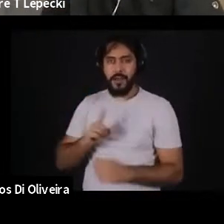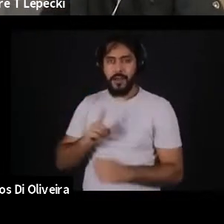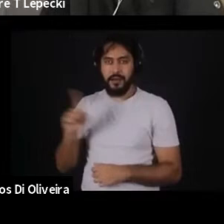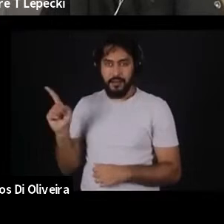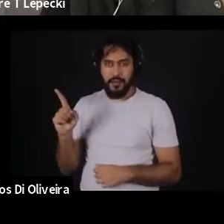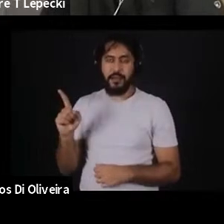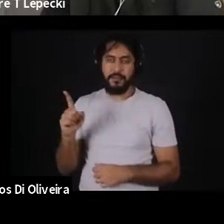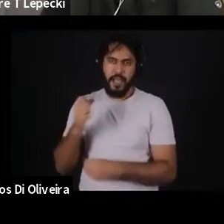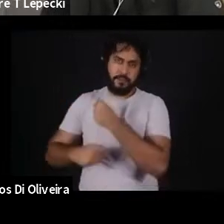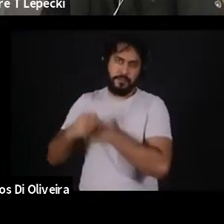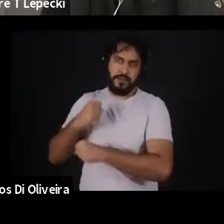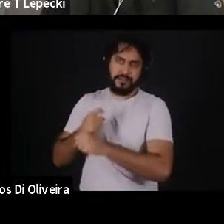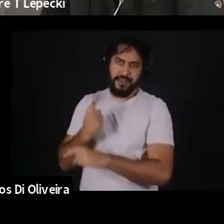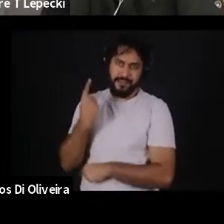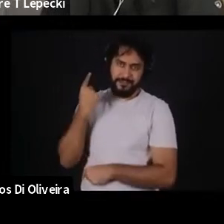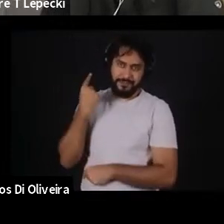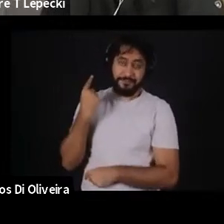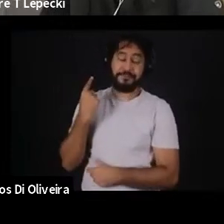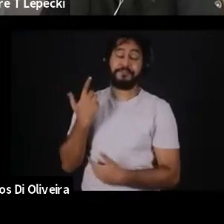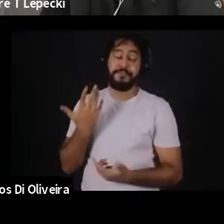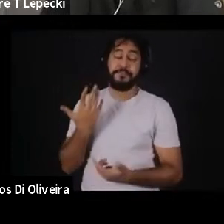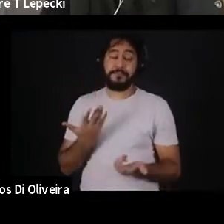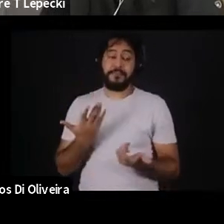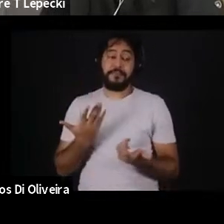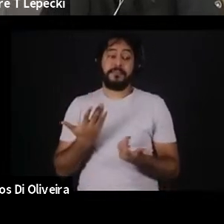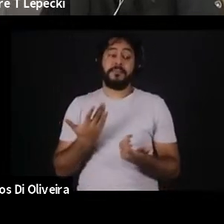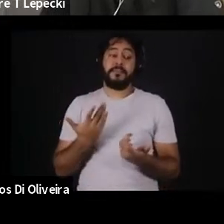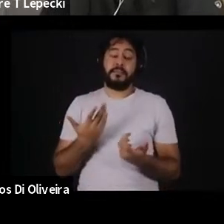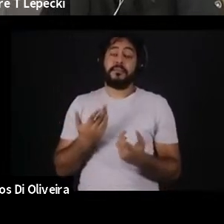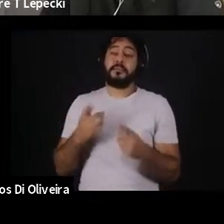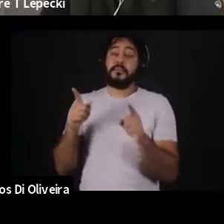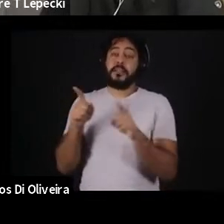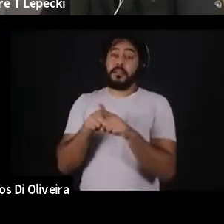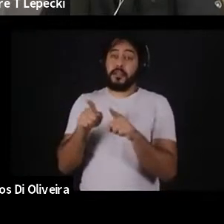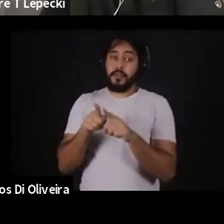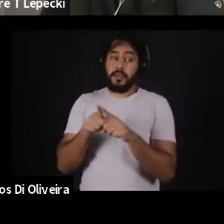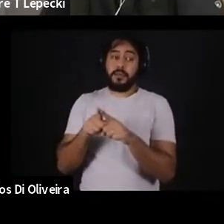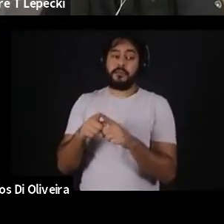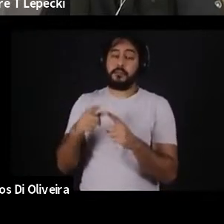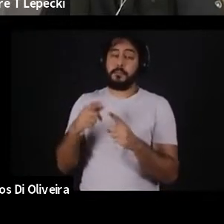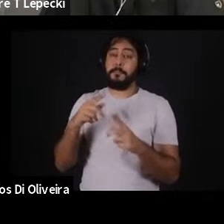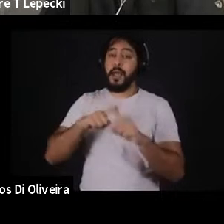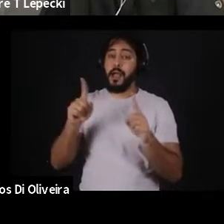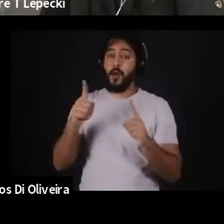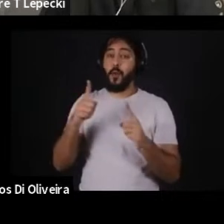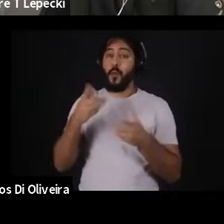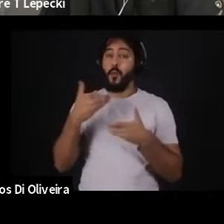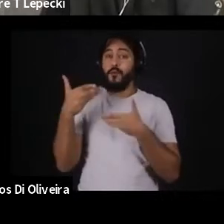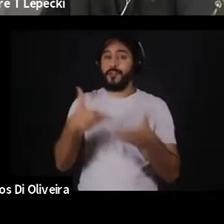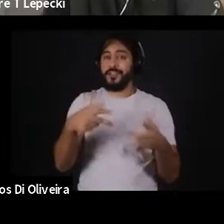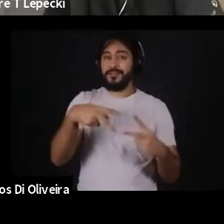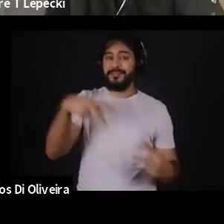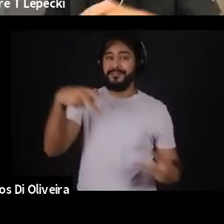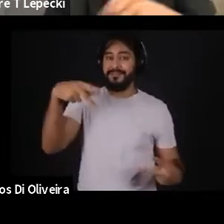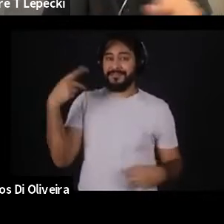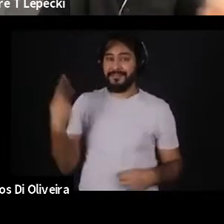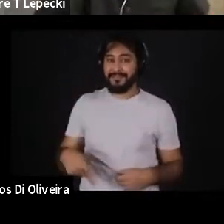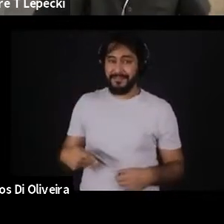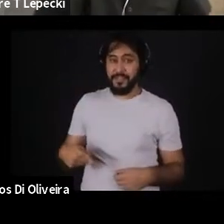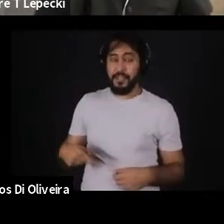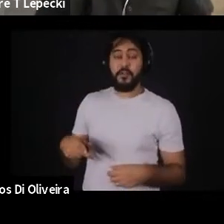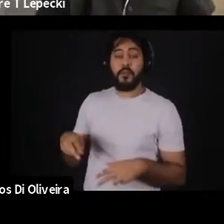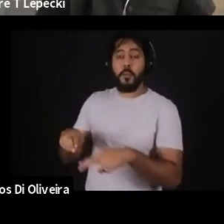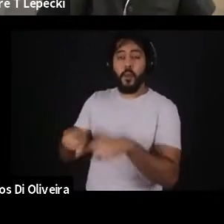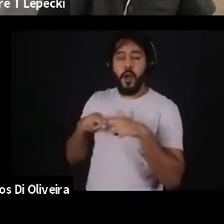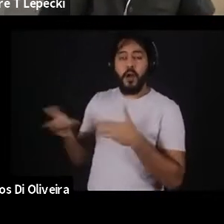no ano passado. Mas o convite propriamente para o Satélite foi toda a abertura de uma relação,